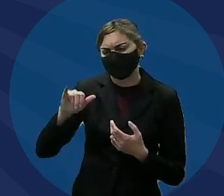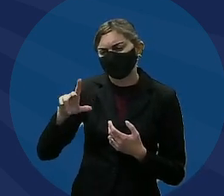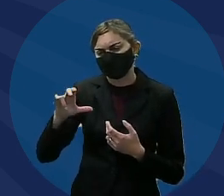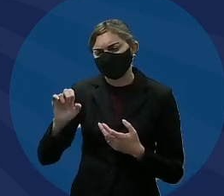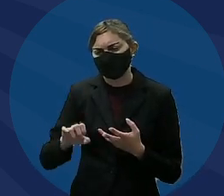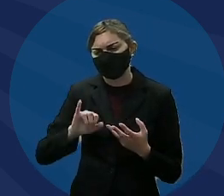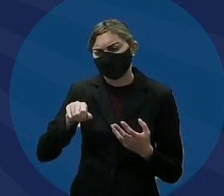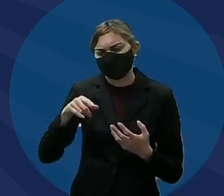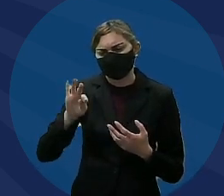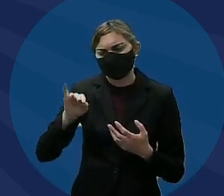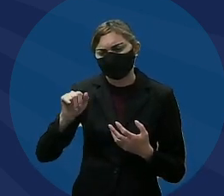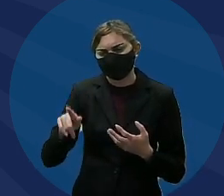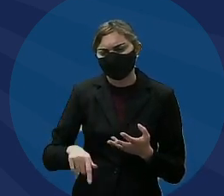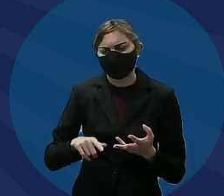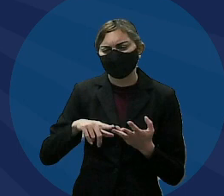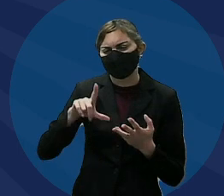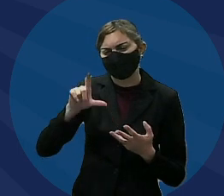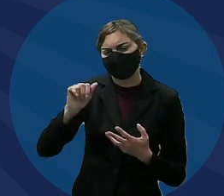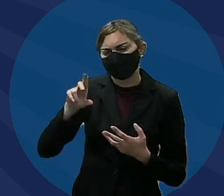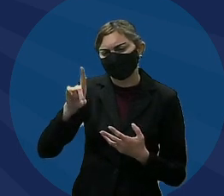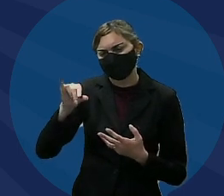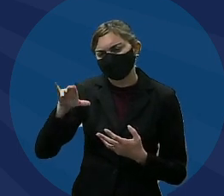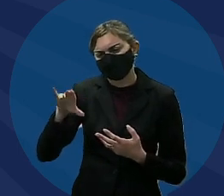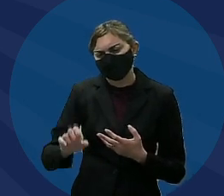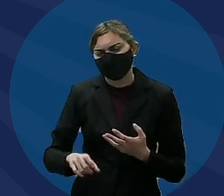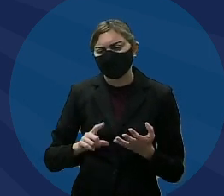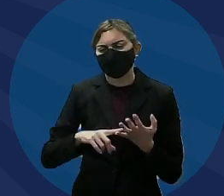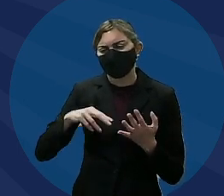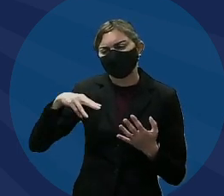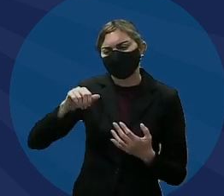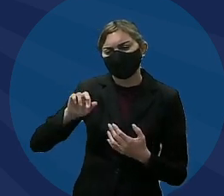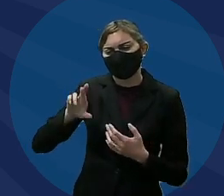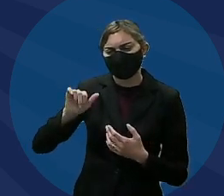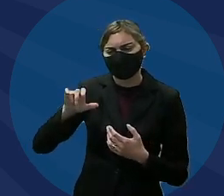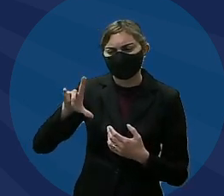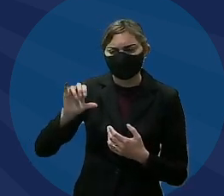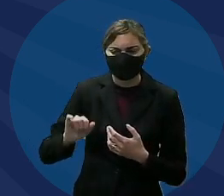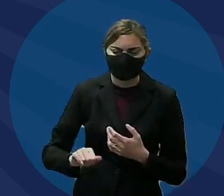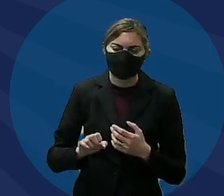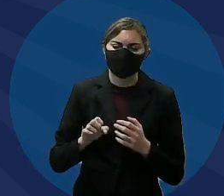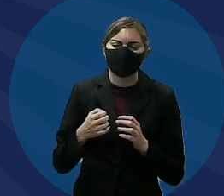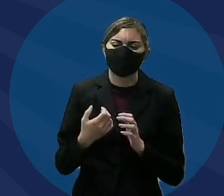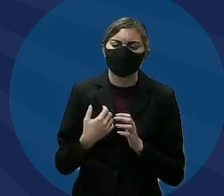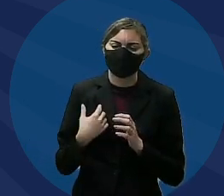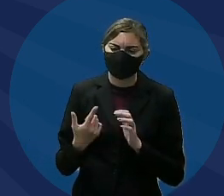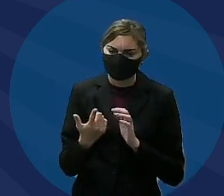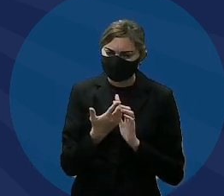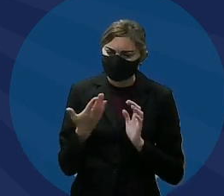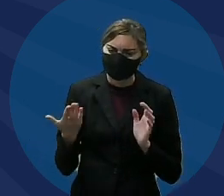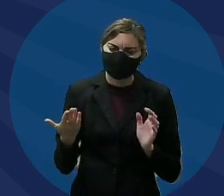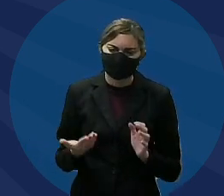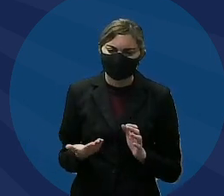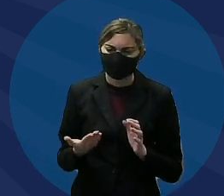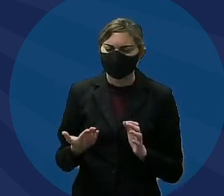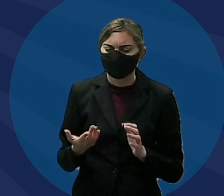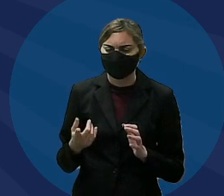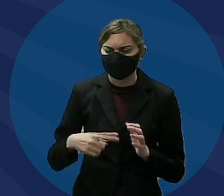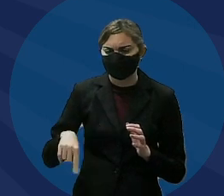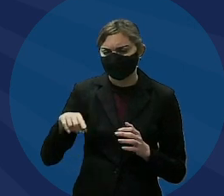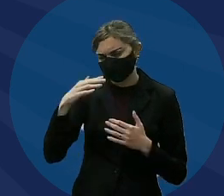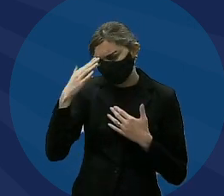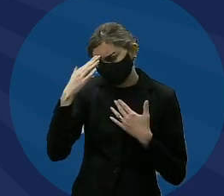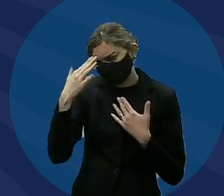Tiago, da Laudiceia e da Marcicleide, que apresentou também, né? Então, assim, nossa gratidão,